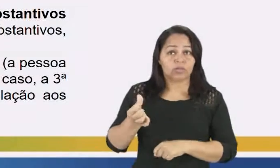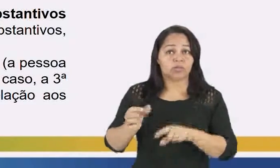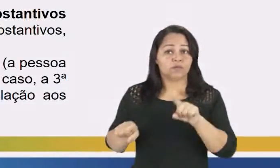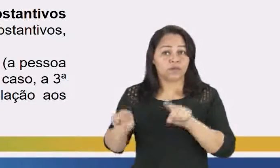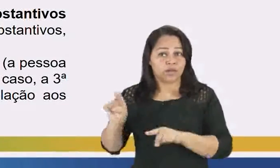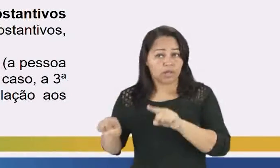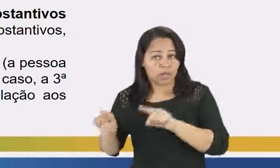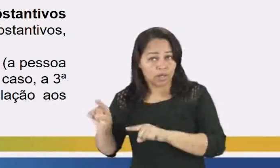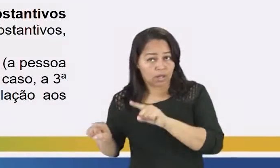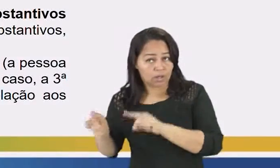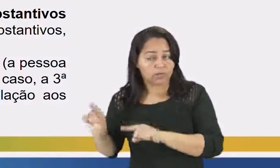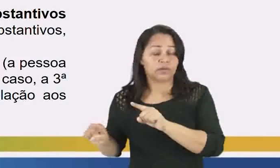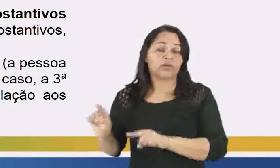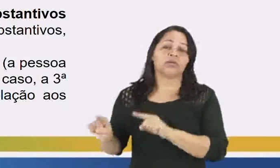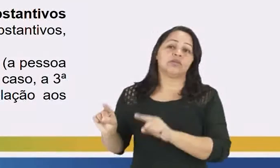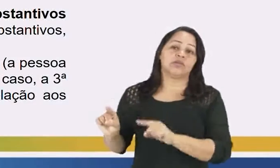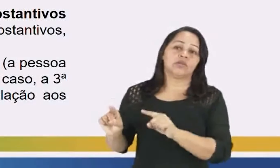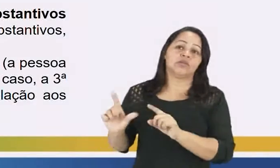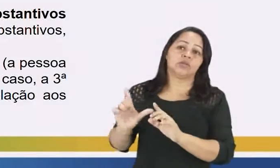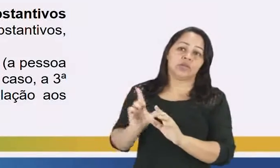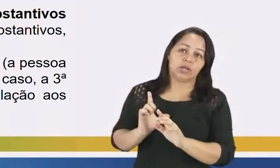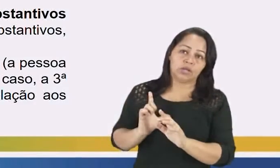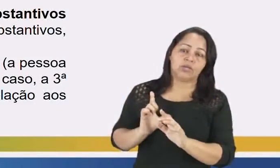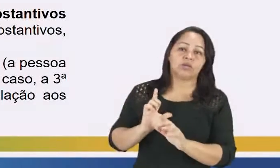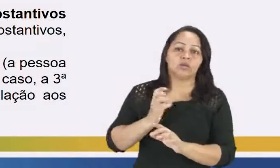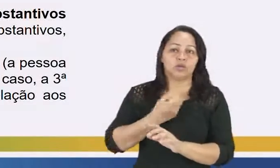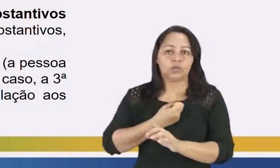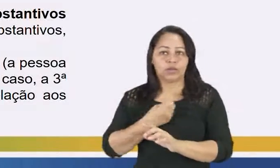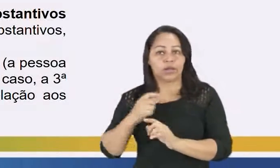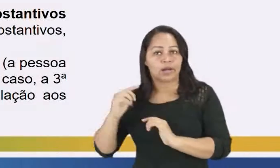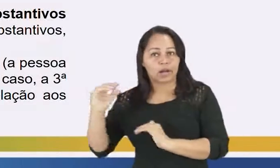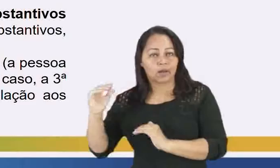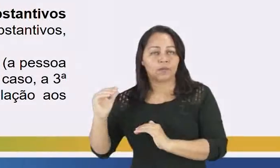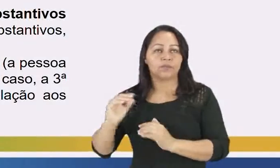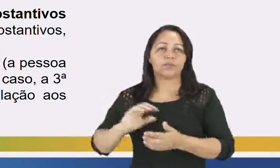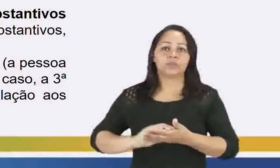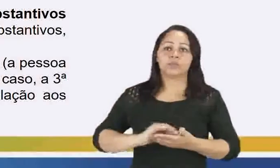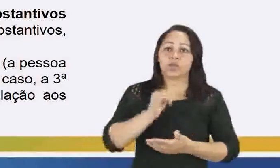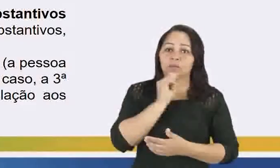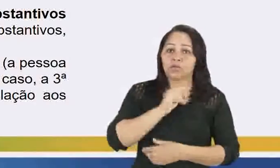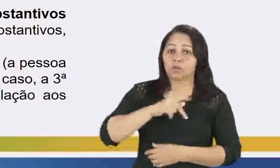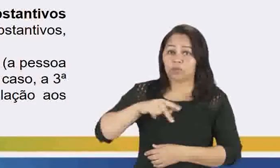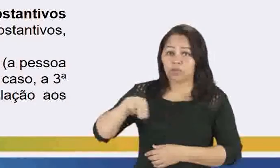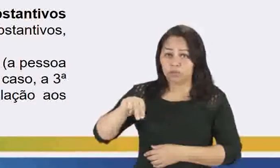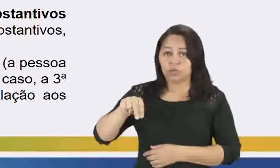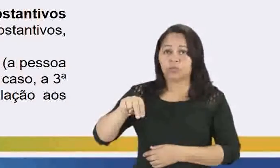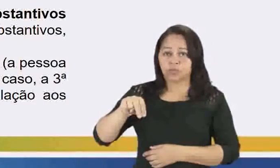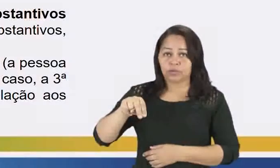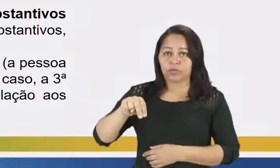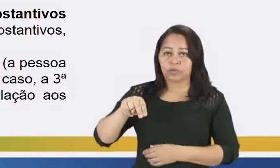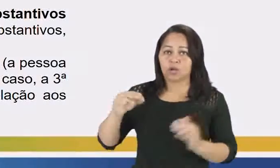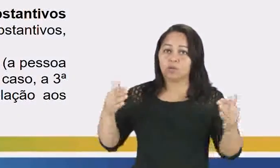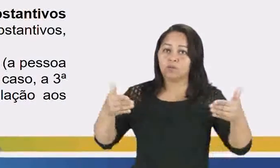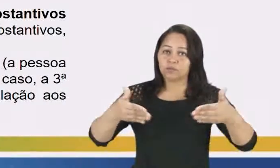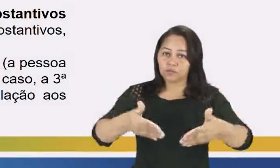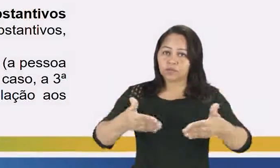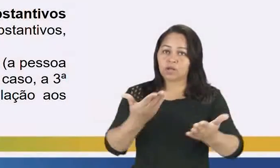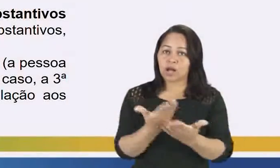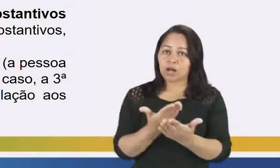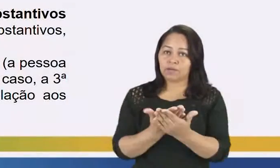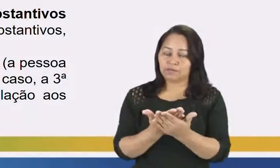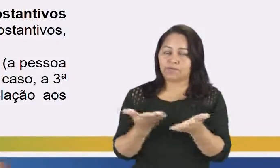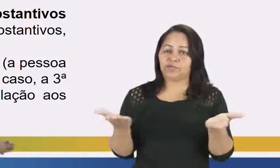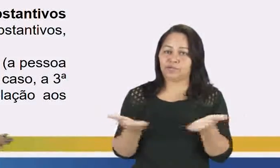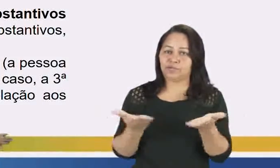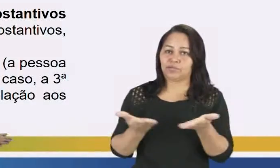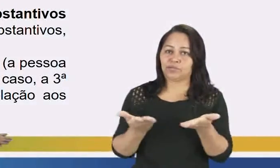sofrem flexão quanto ao gênero, número e grau, que é o caso de quem? Do pronome, que é o foco da nossa aula de hoje. Então,